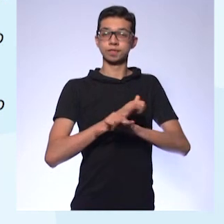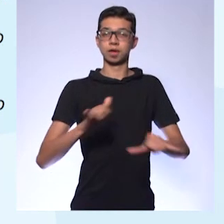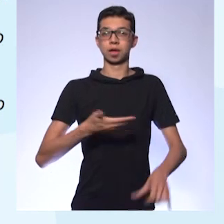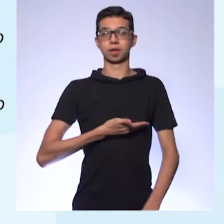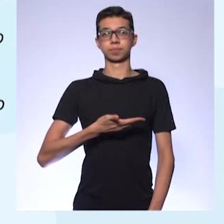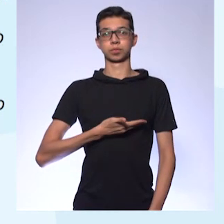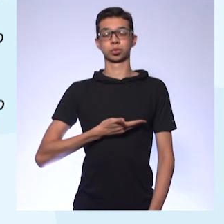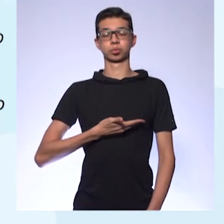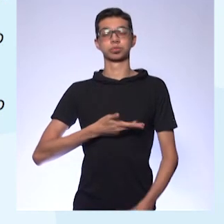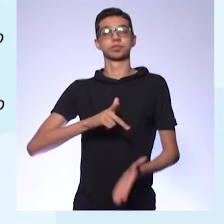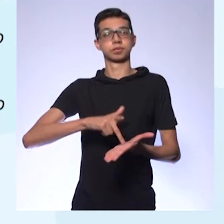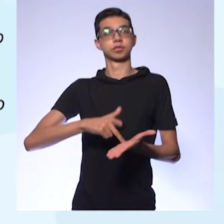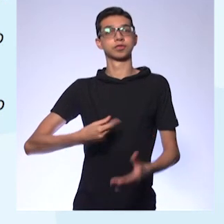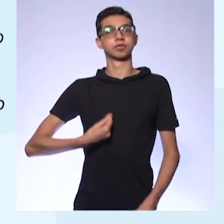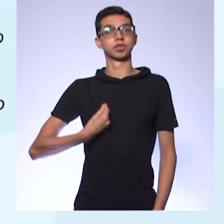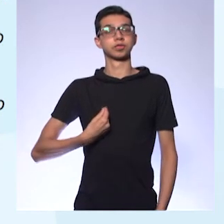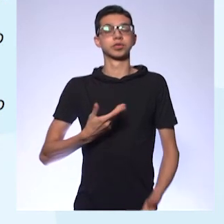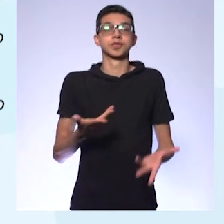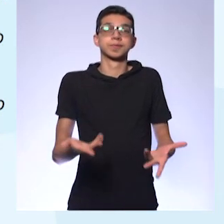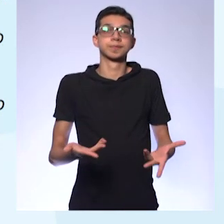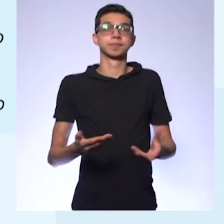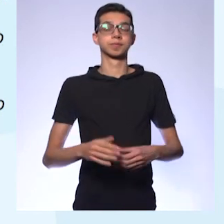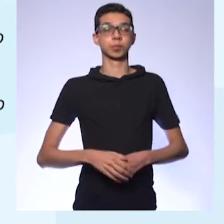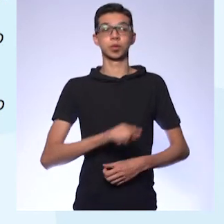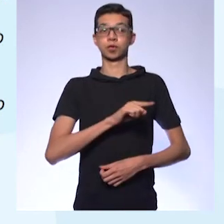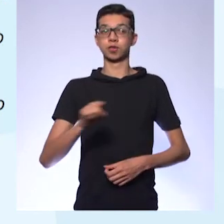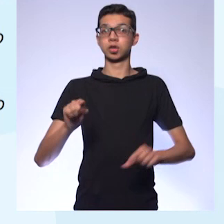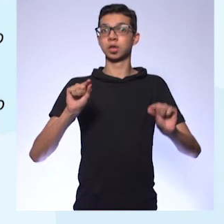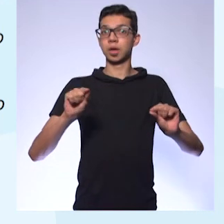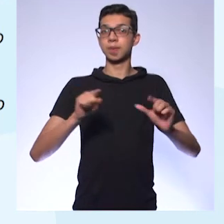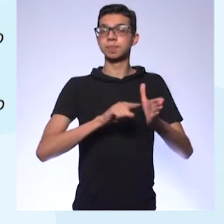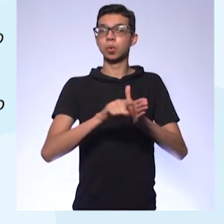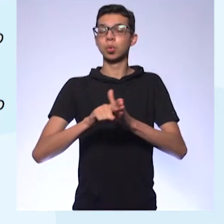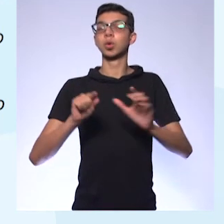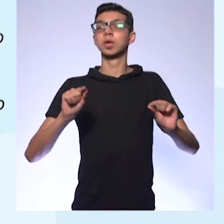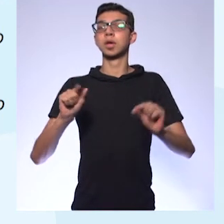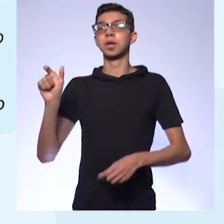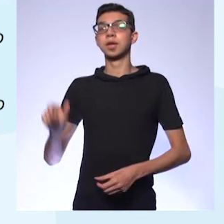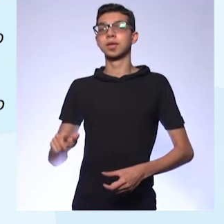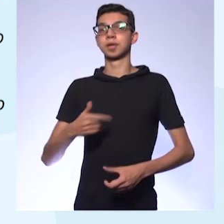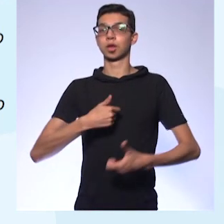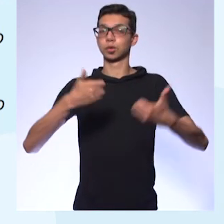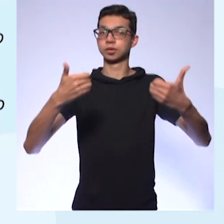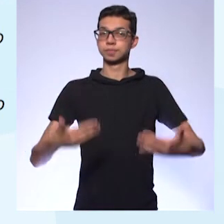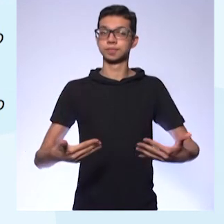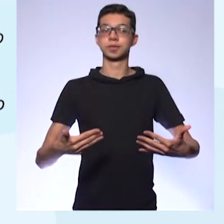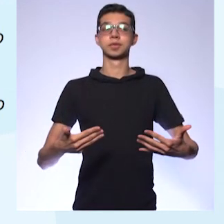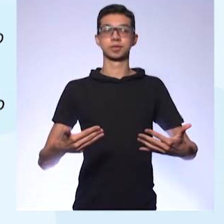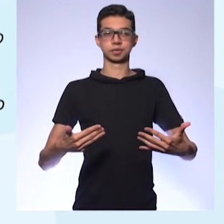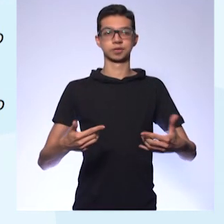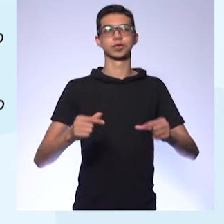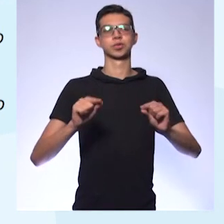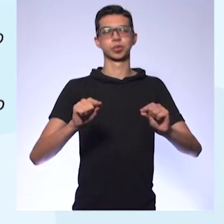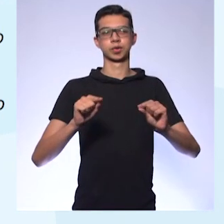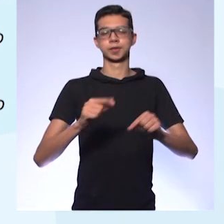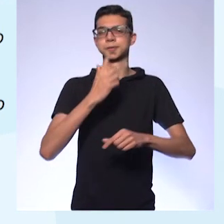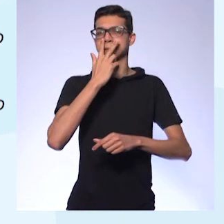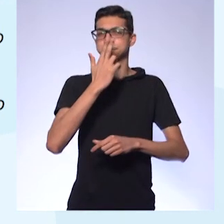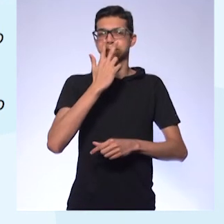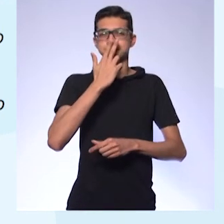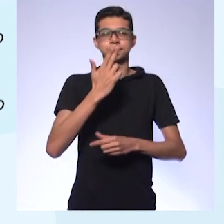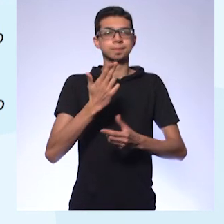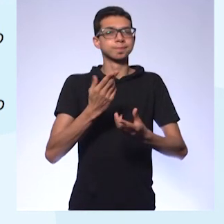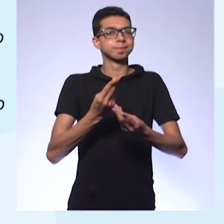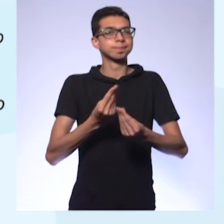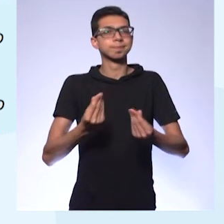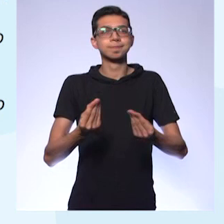Ai Deus, eu é? Vós me perguntades pelo vosso amado, eu bem vos digo que é viver sano? Ah Deus, eu é? E eu bem vos